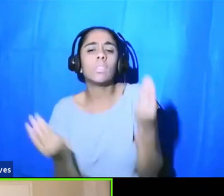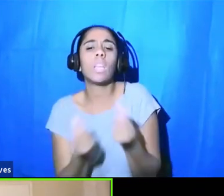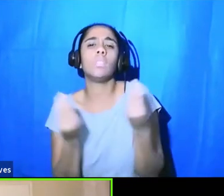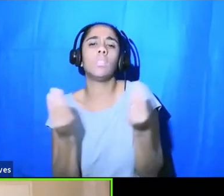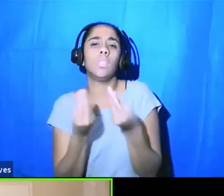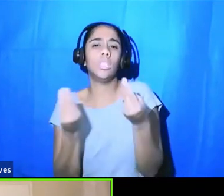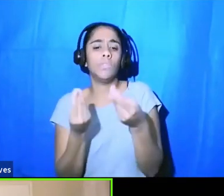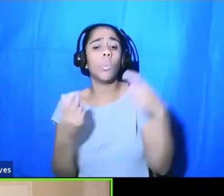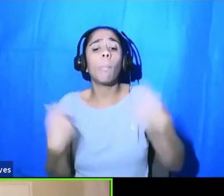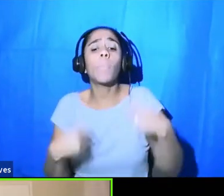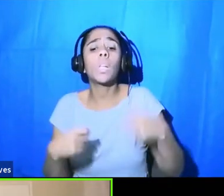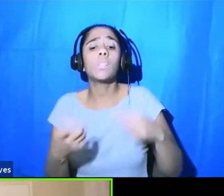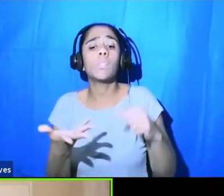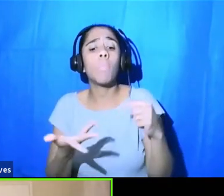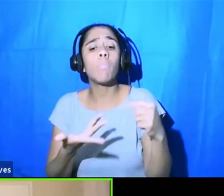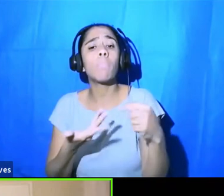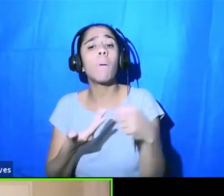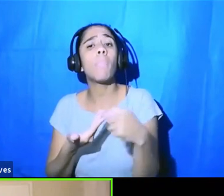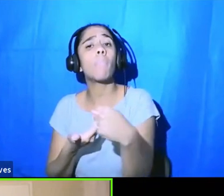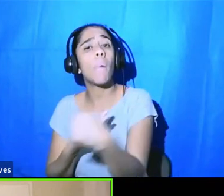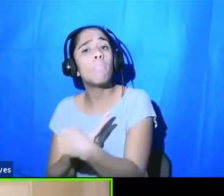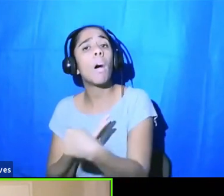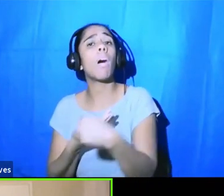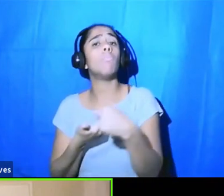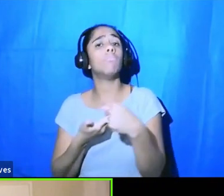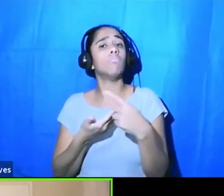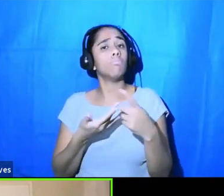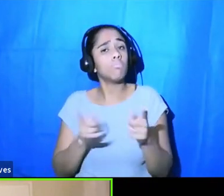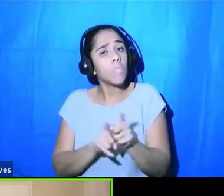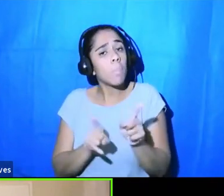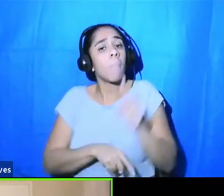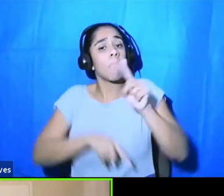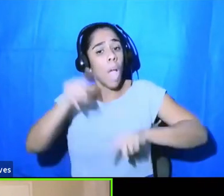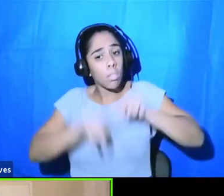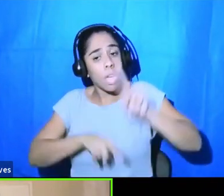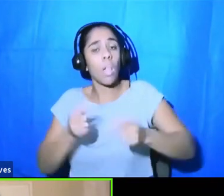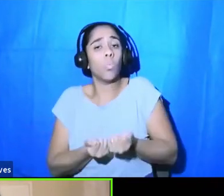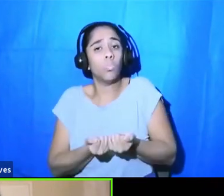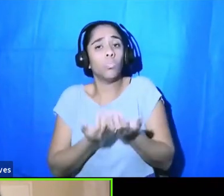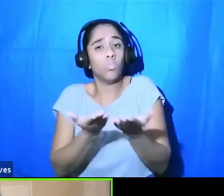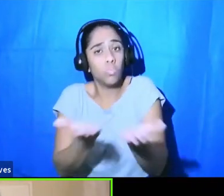violência patriarcal particularmente doméstica